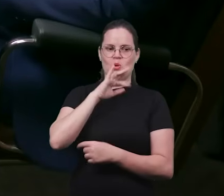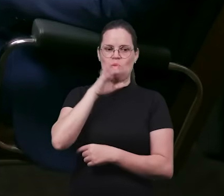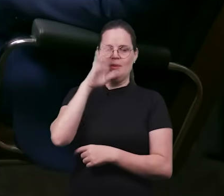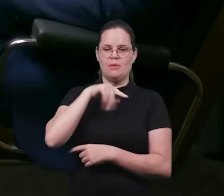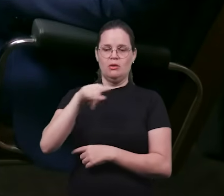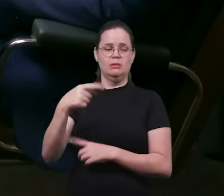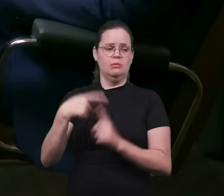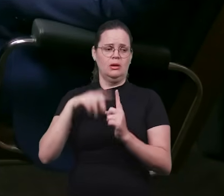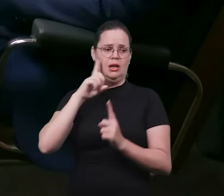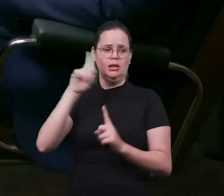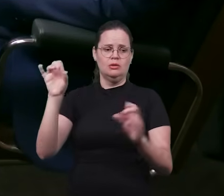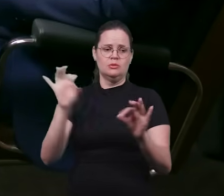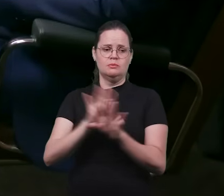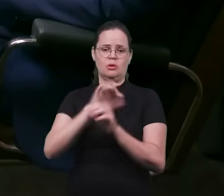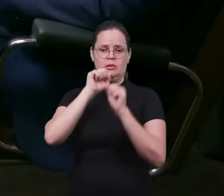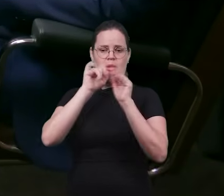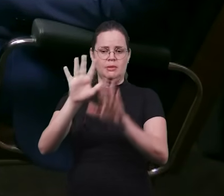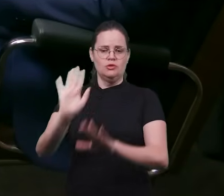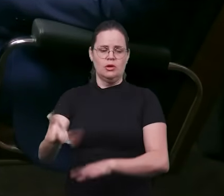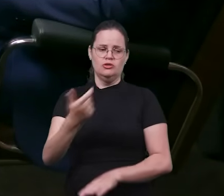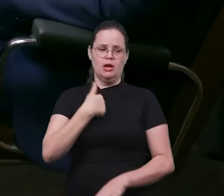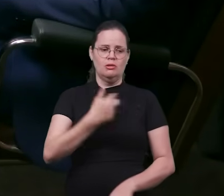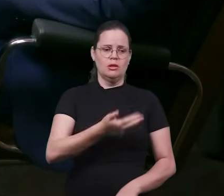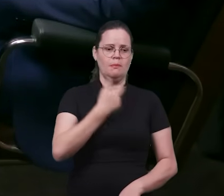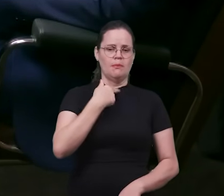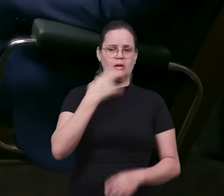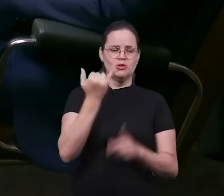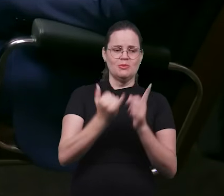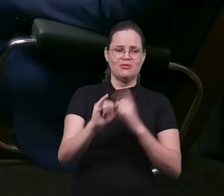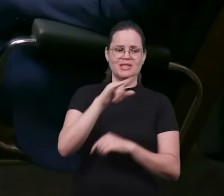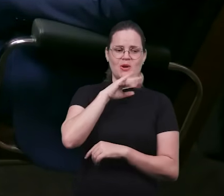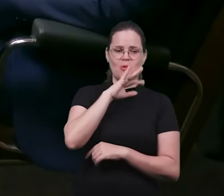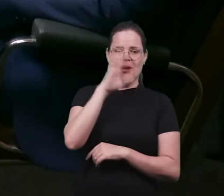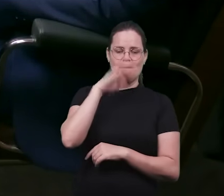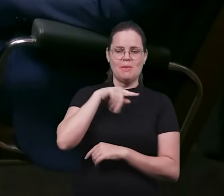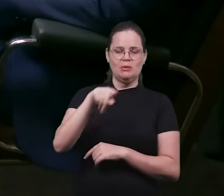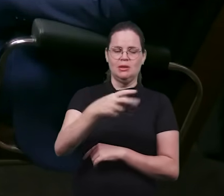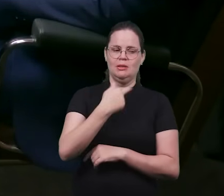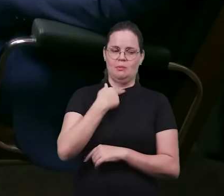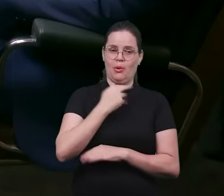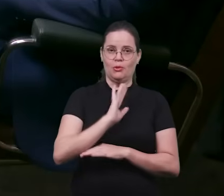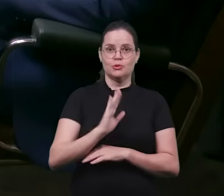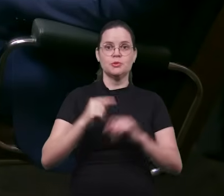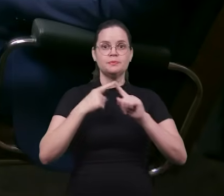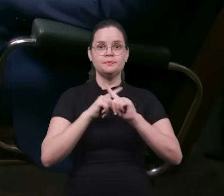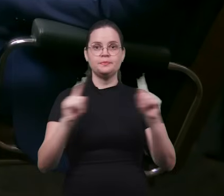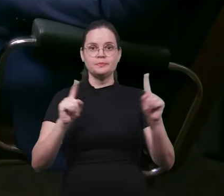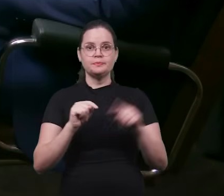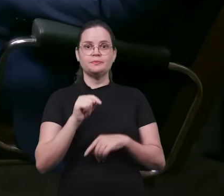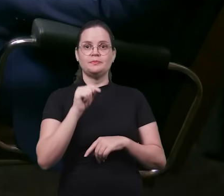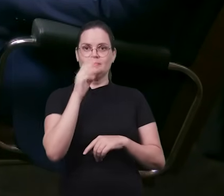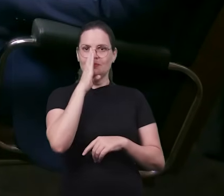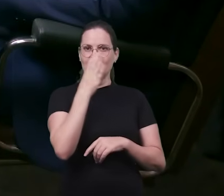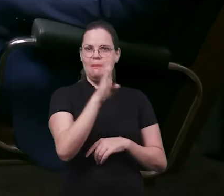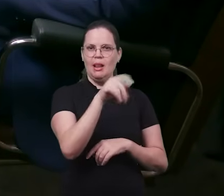Se Deus abençoou, eu não posso amaldiçoar. Mas ele ensinou